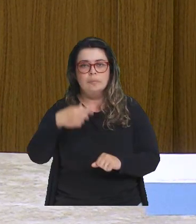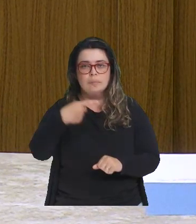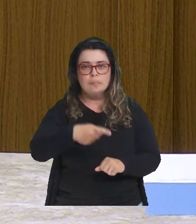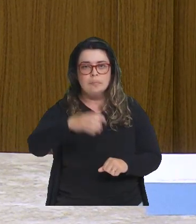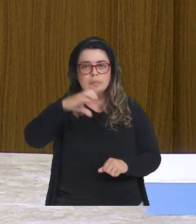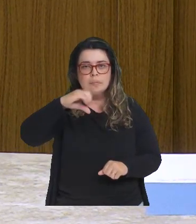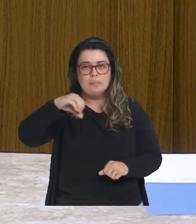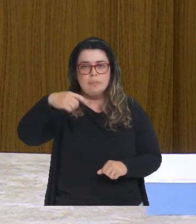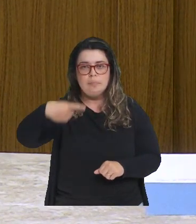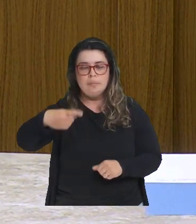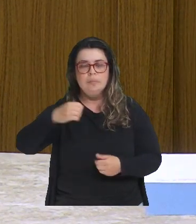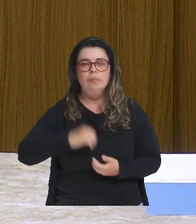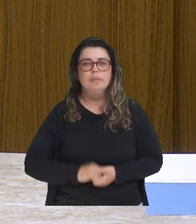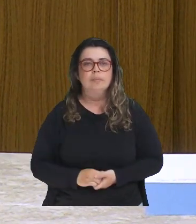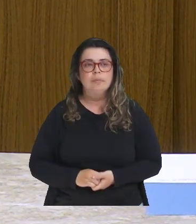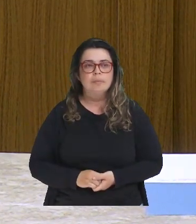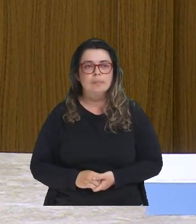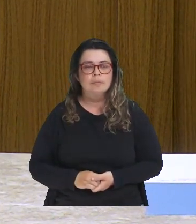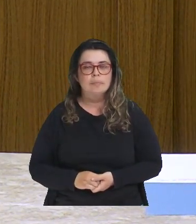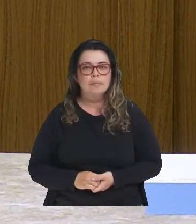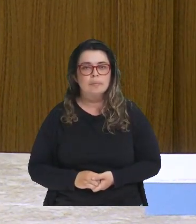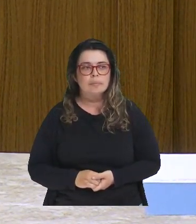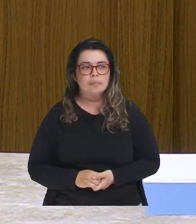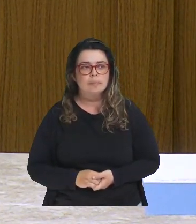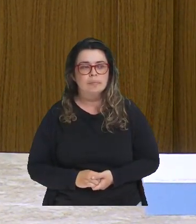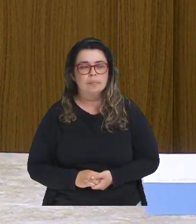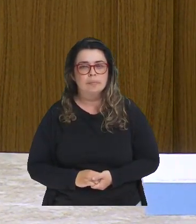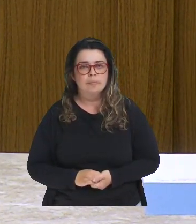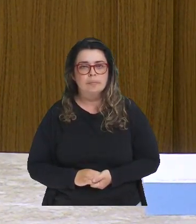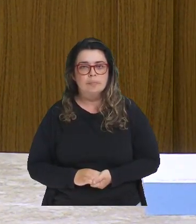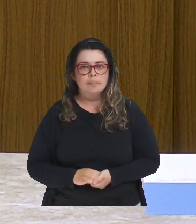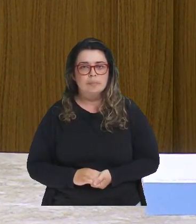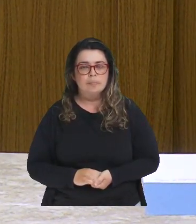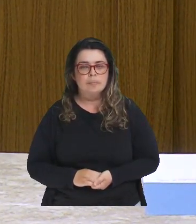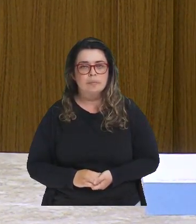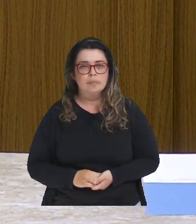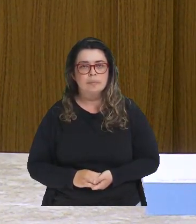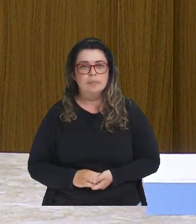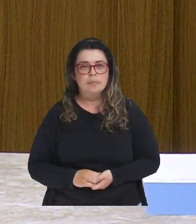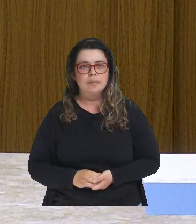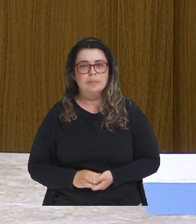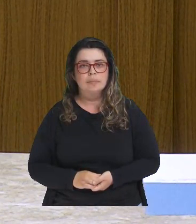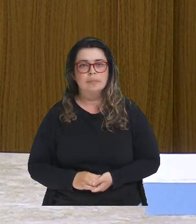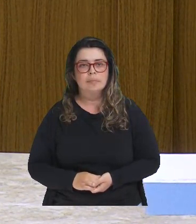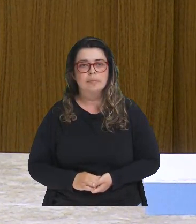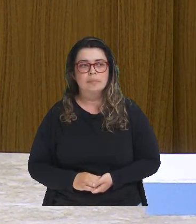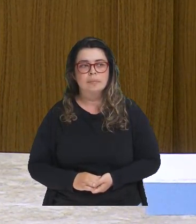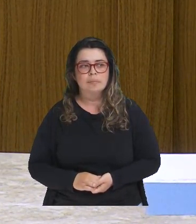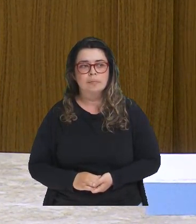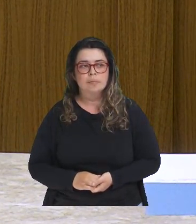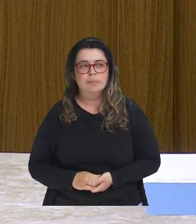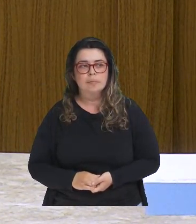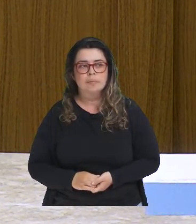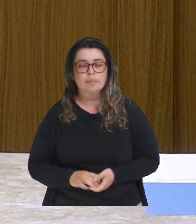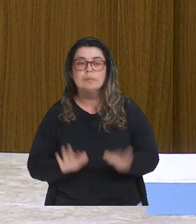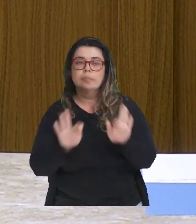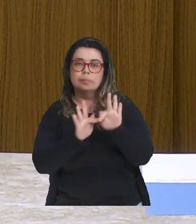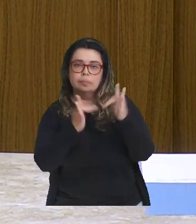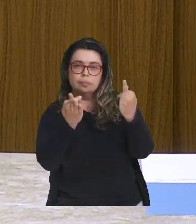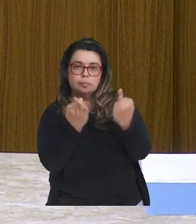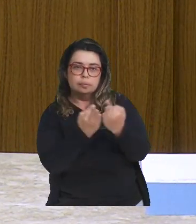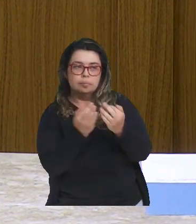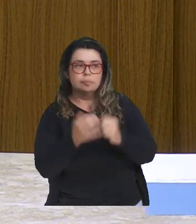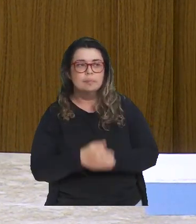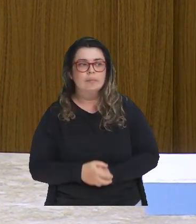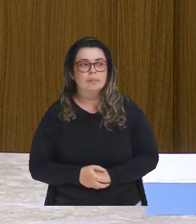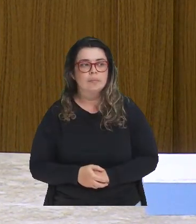191, projeto de lei 191 de 2022, tendo em vista que os familiares